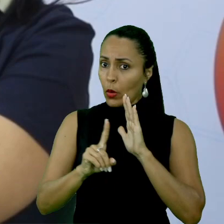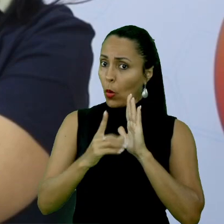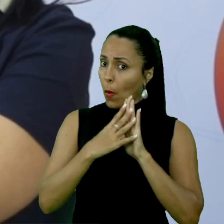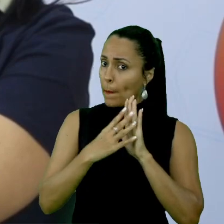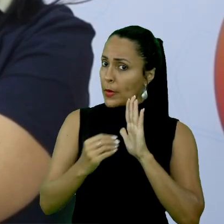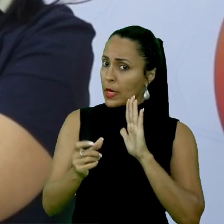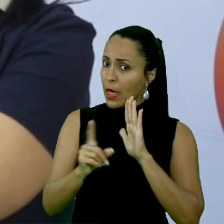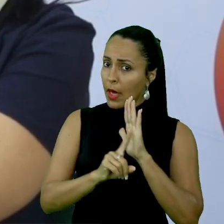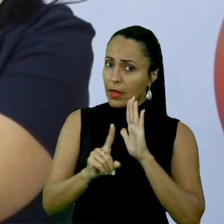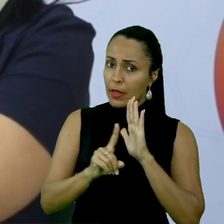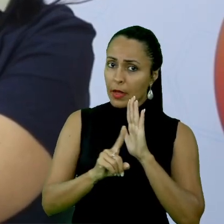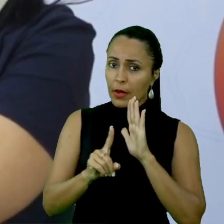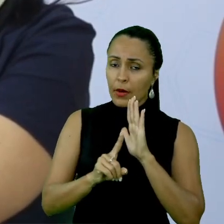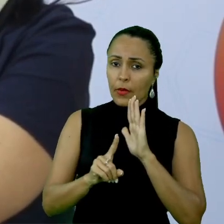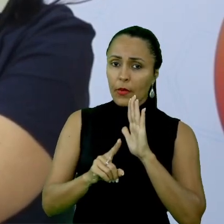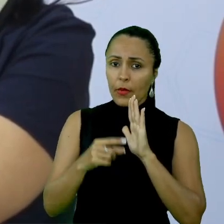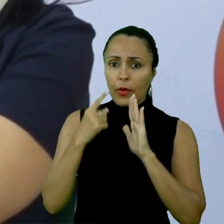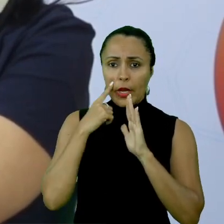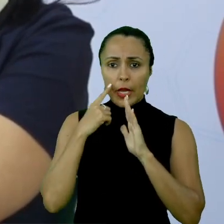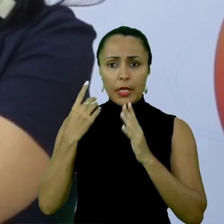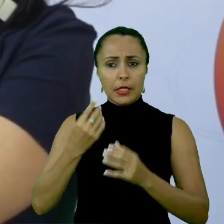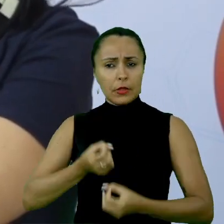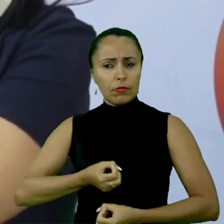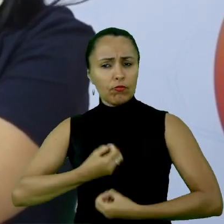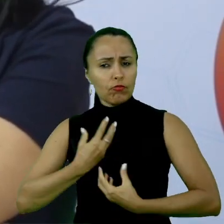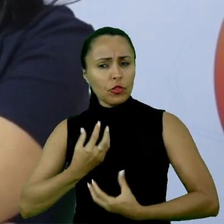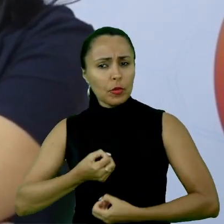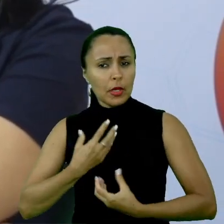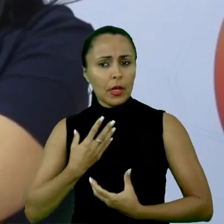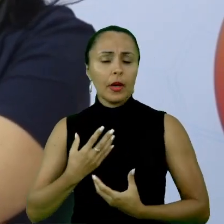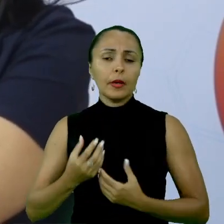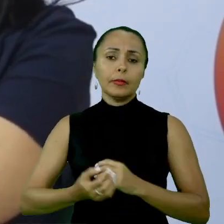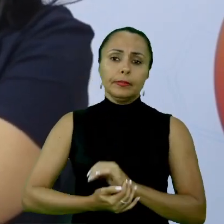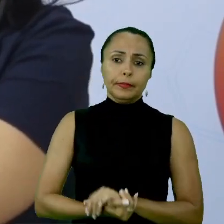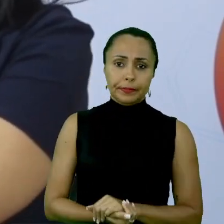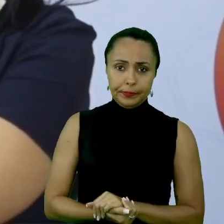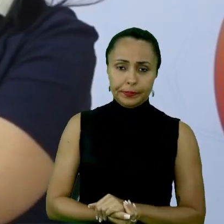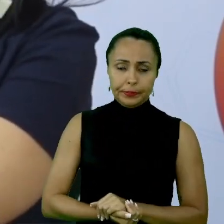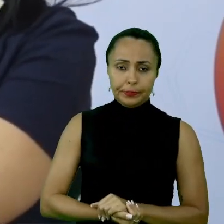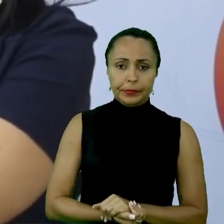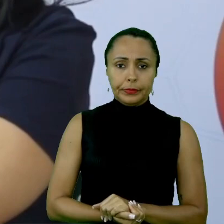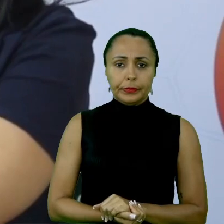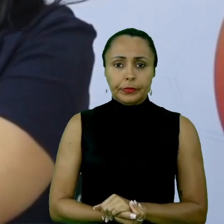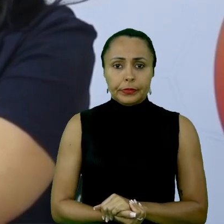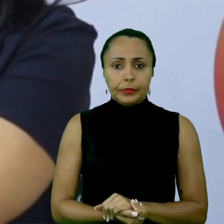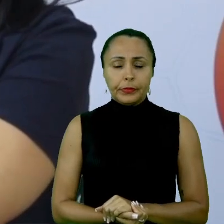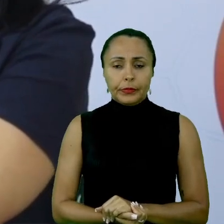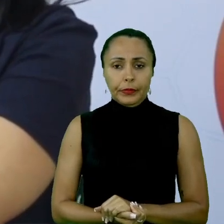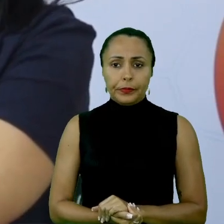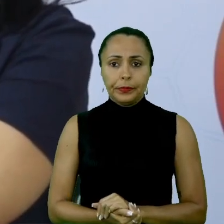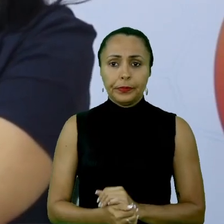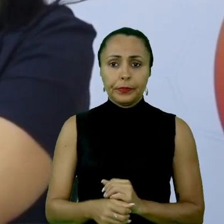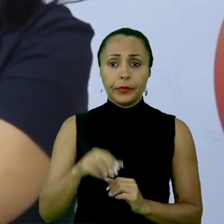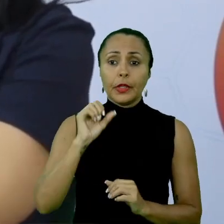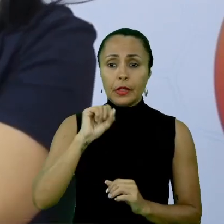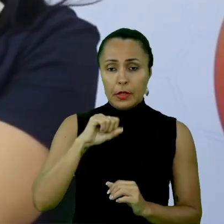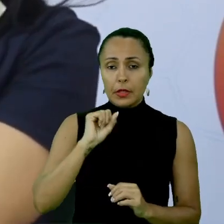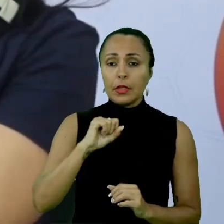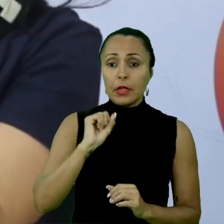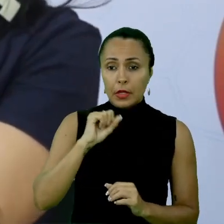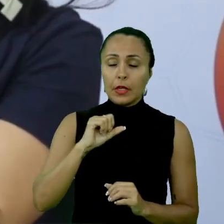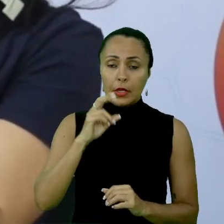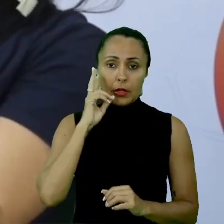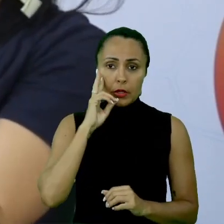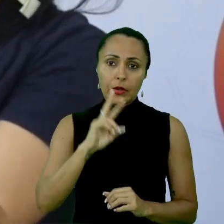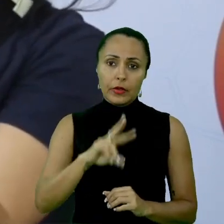é sobre isso. Inclusive porque senão fica tudo muito chato, muito repetitivo. Isso. Né? Eu já vi isso em algum lugar, né?